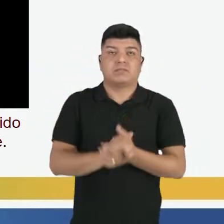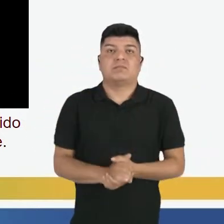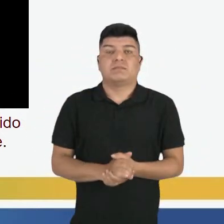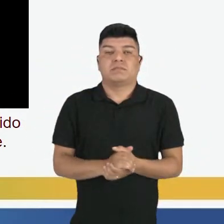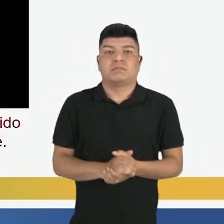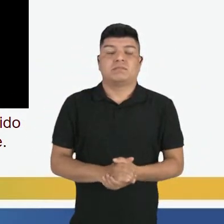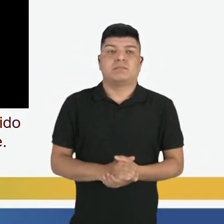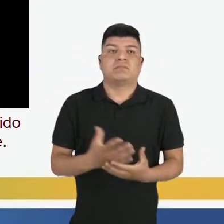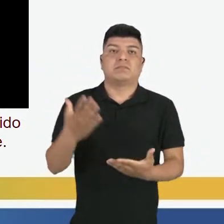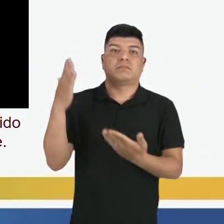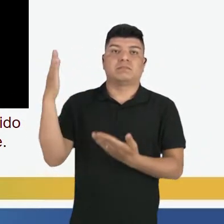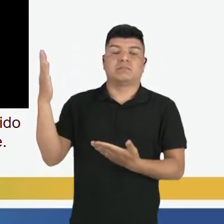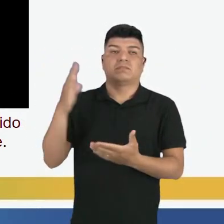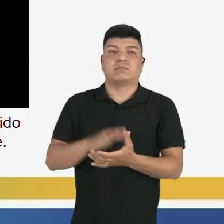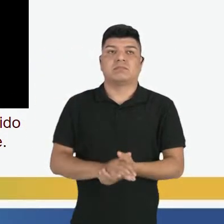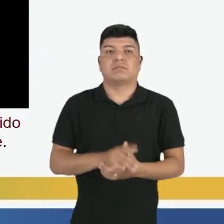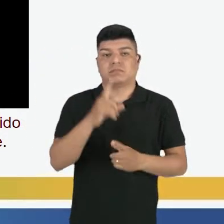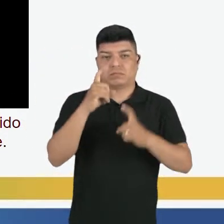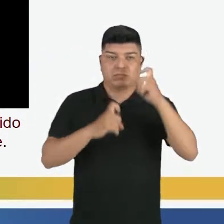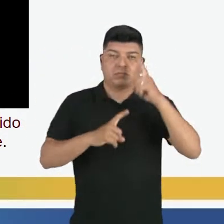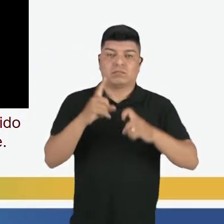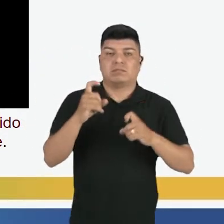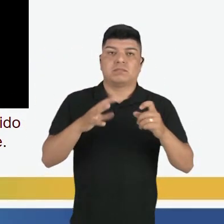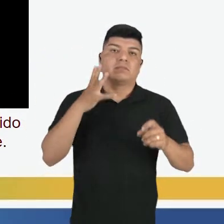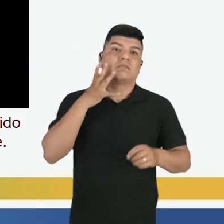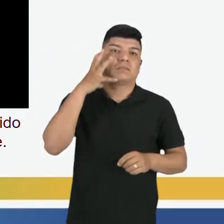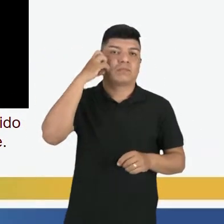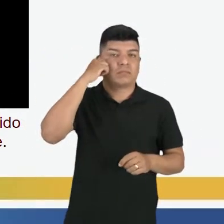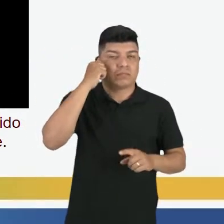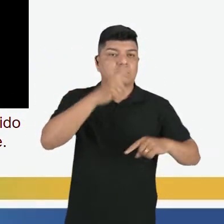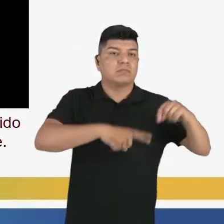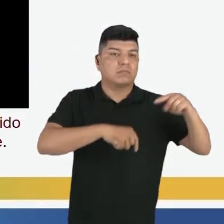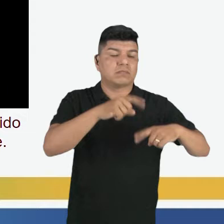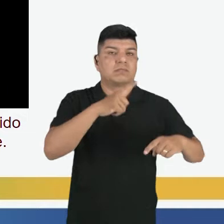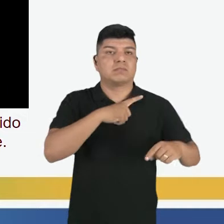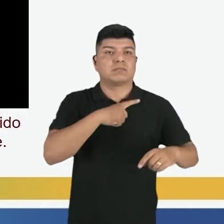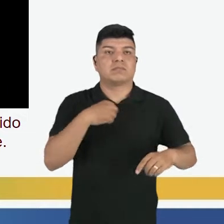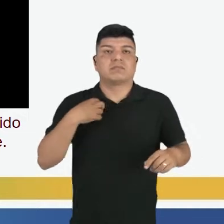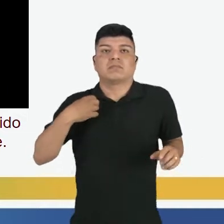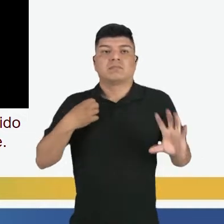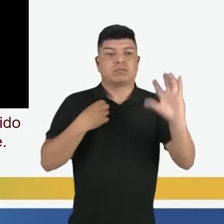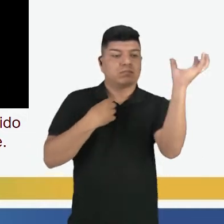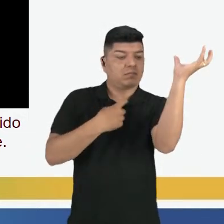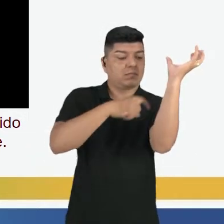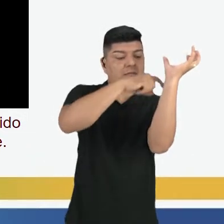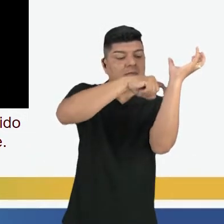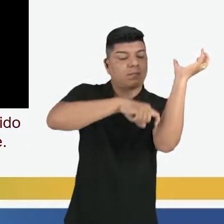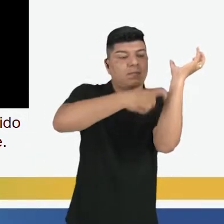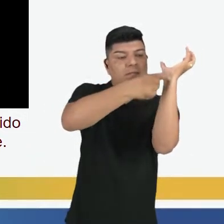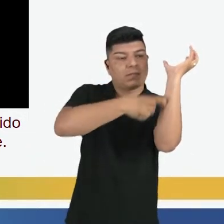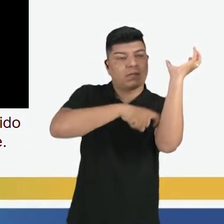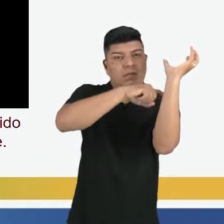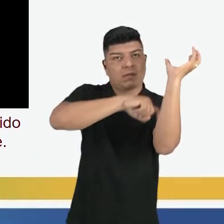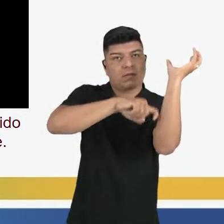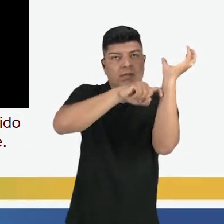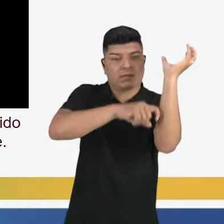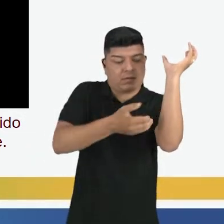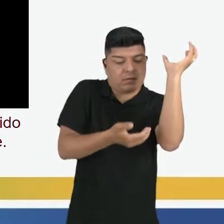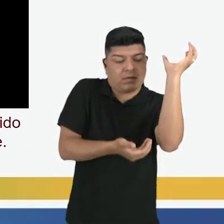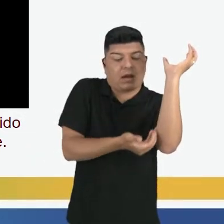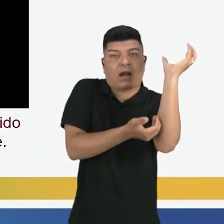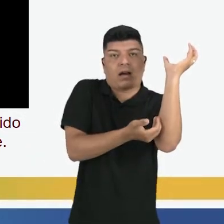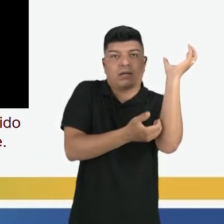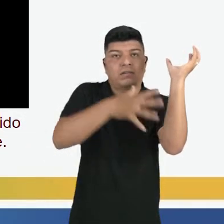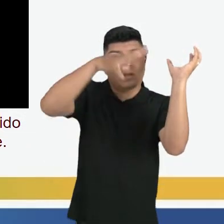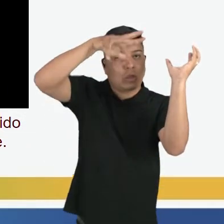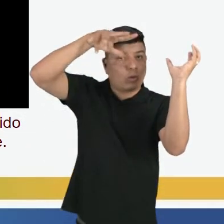de tantas formas de expressão do patrimônio imaterial, temos a extração do látex em uma seringueira no